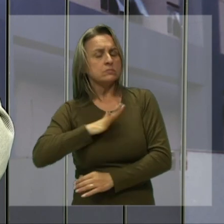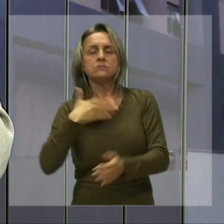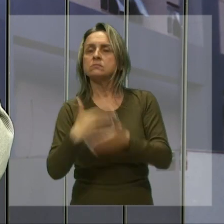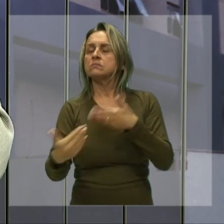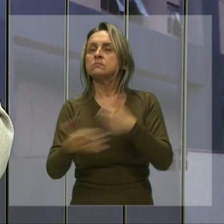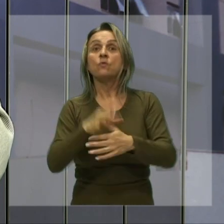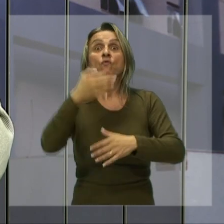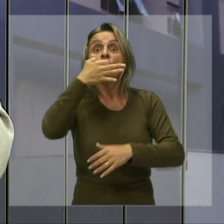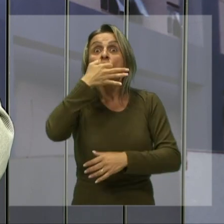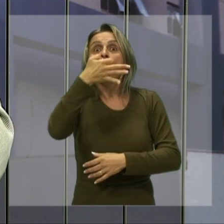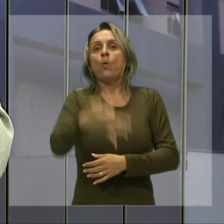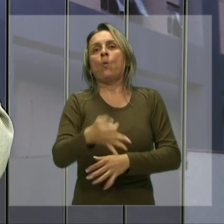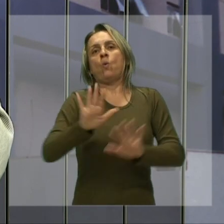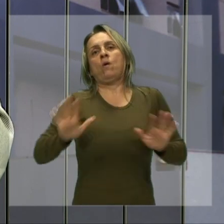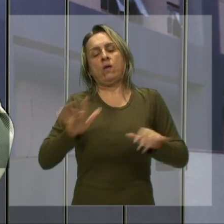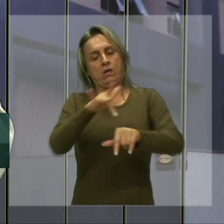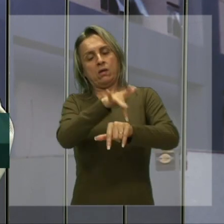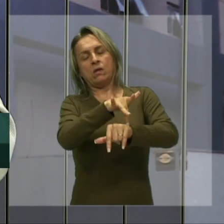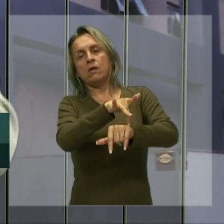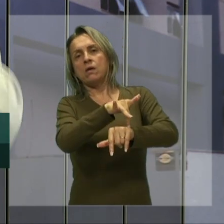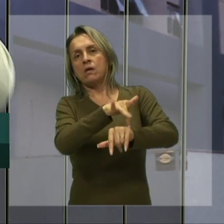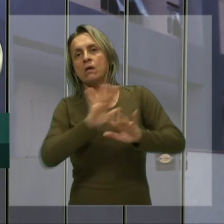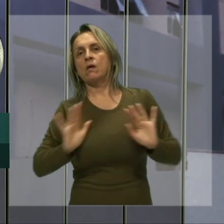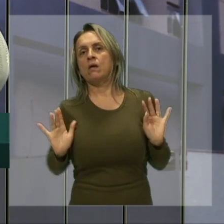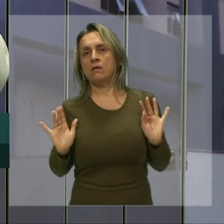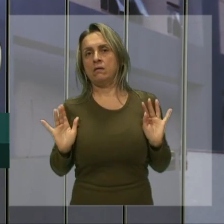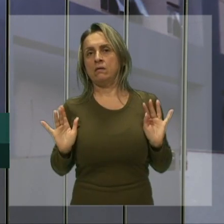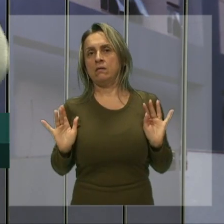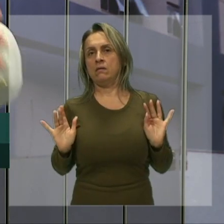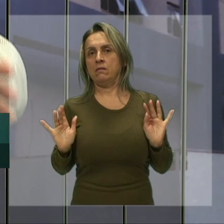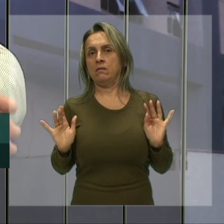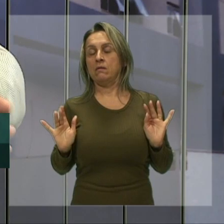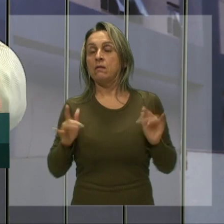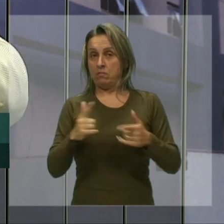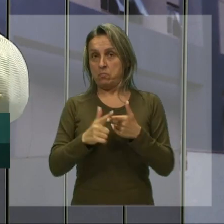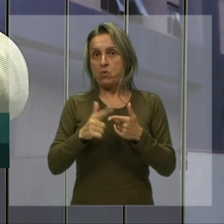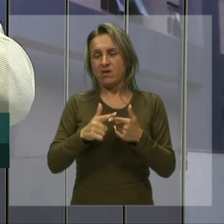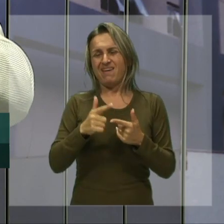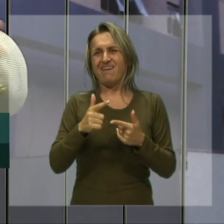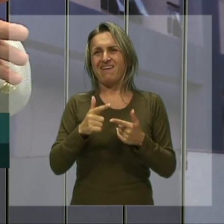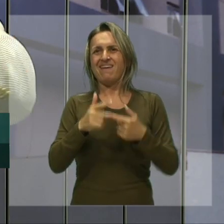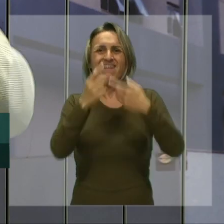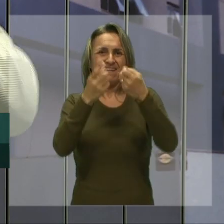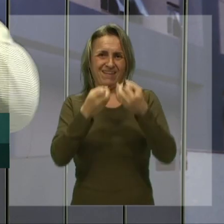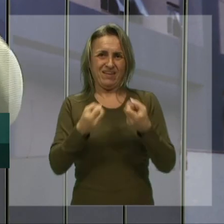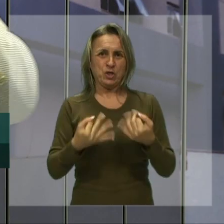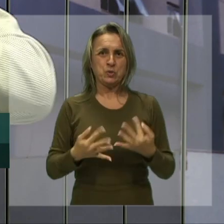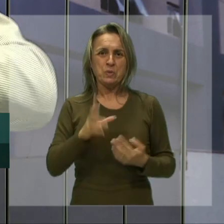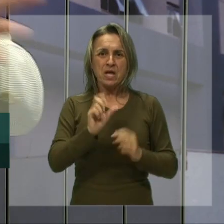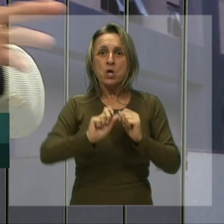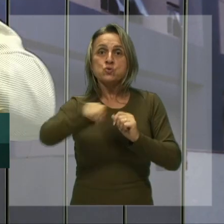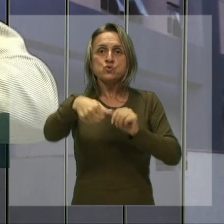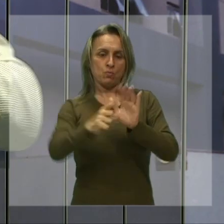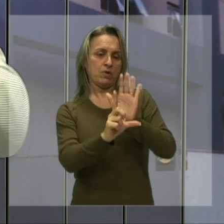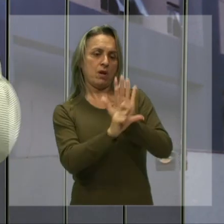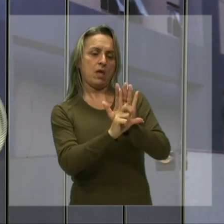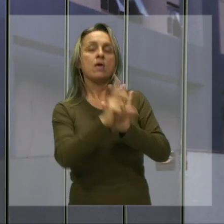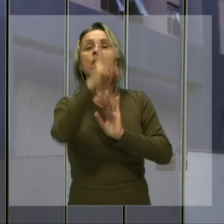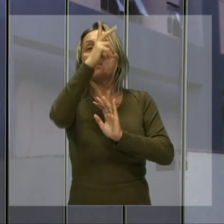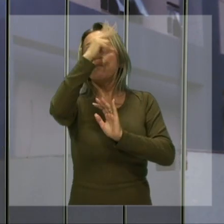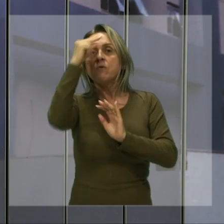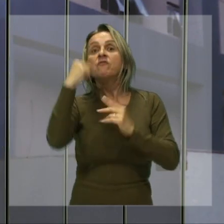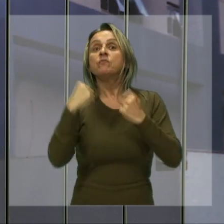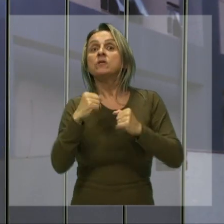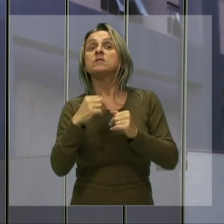Porque o que acontece? Quando a gente falou aqui das leis, né? Que o prefeito precisa mandar para a Câmara dizendo onde ele quer